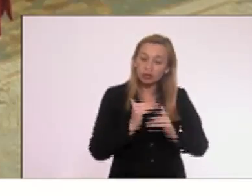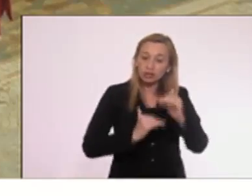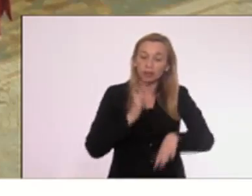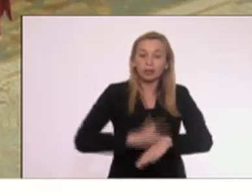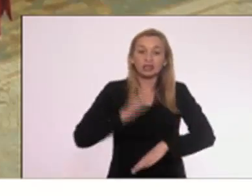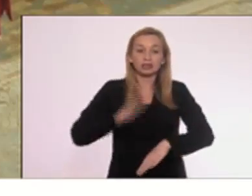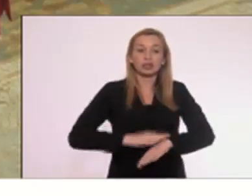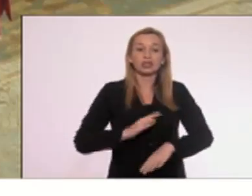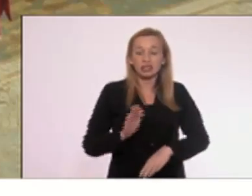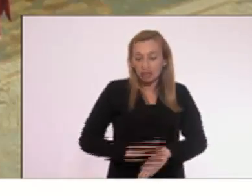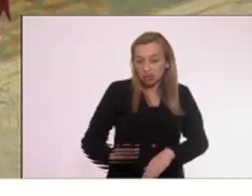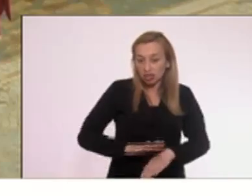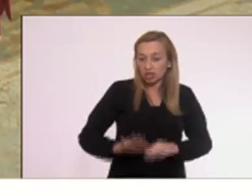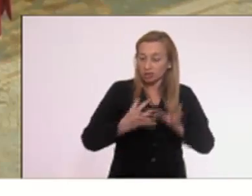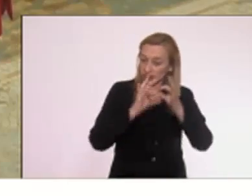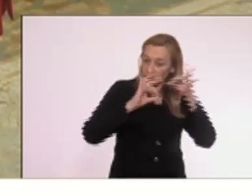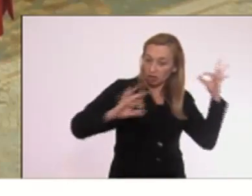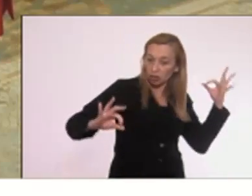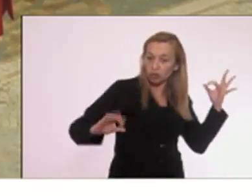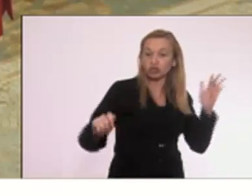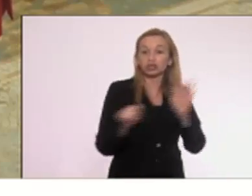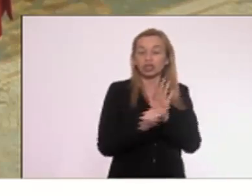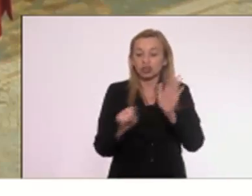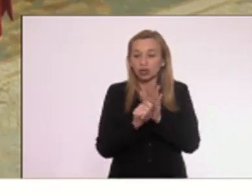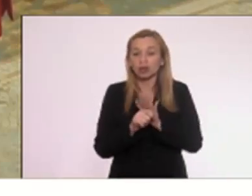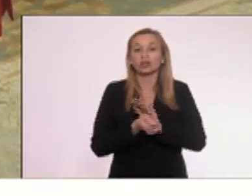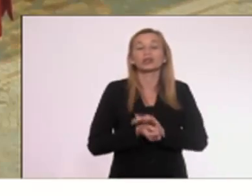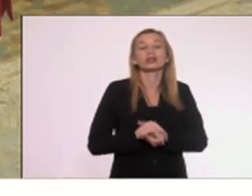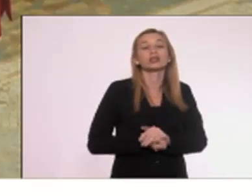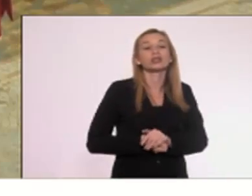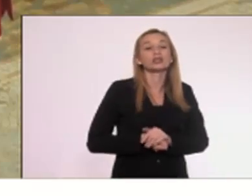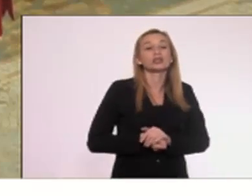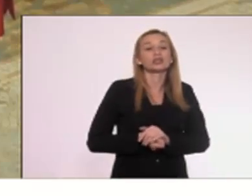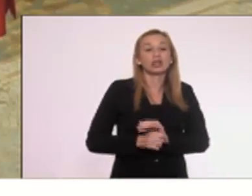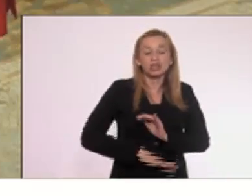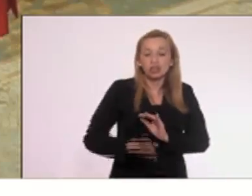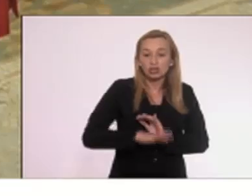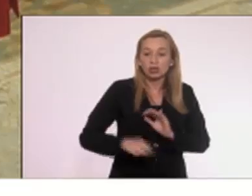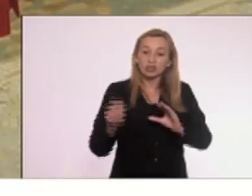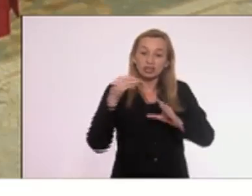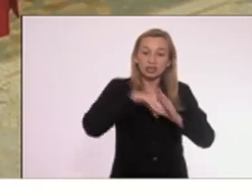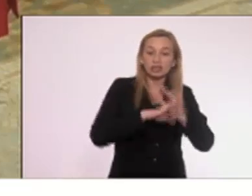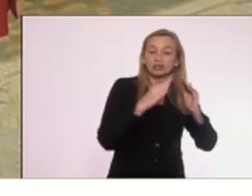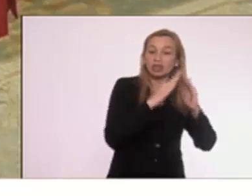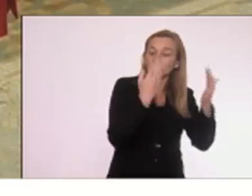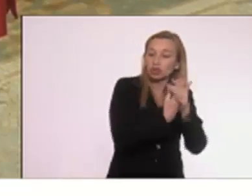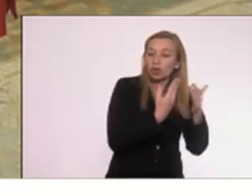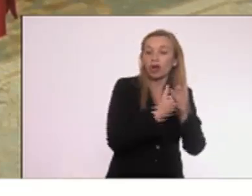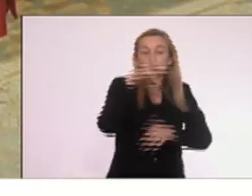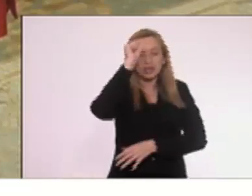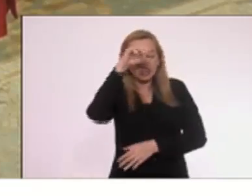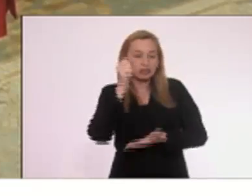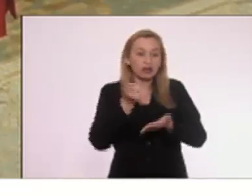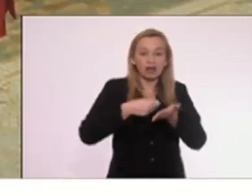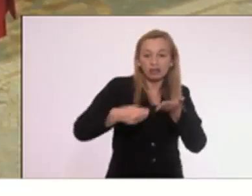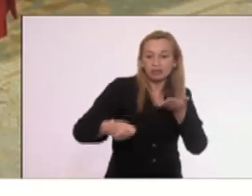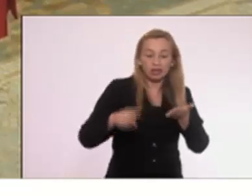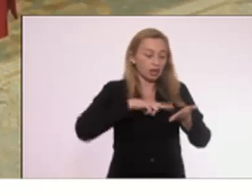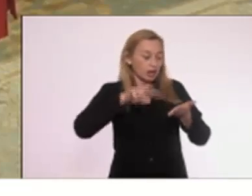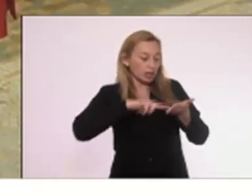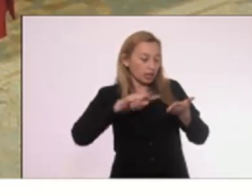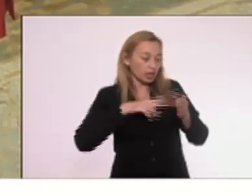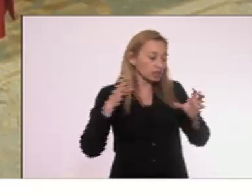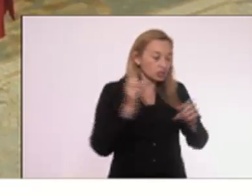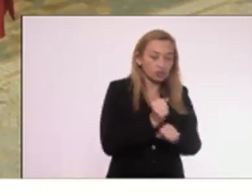fiquem longe das drogas. Longe das drogas. Nós queremos que as crianças nas escolas aprendendo a ler, a escrever, a